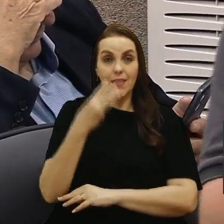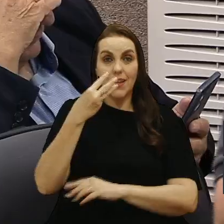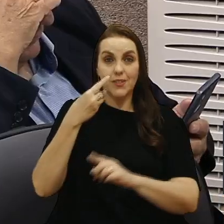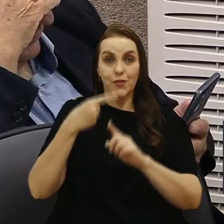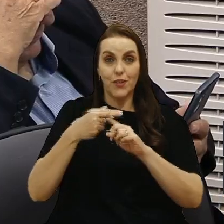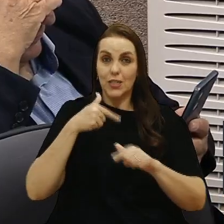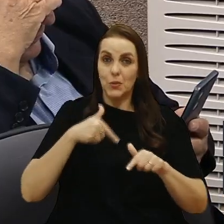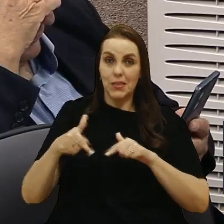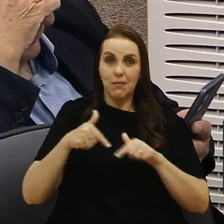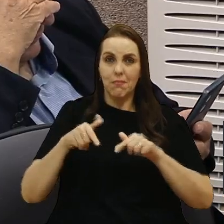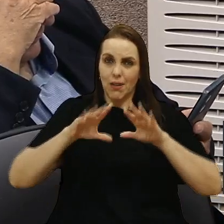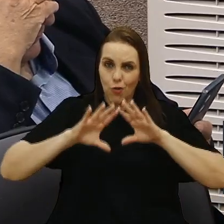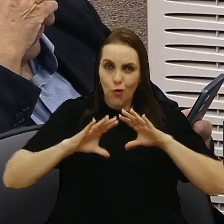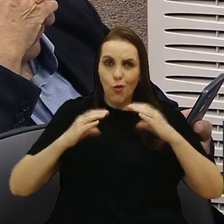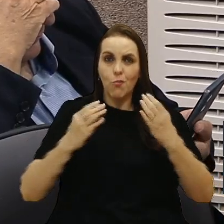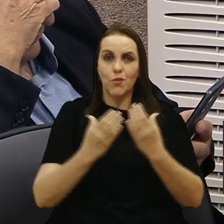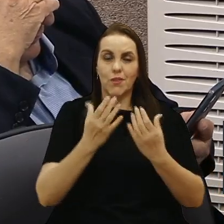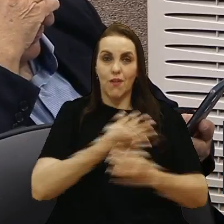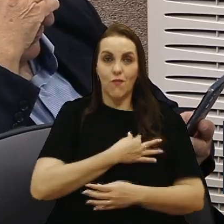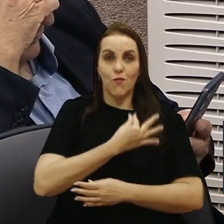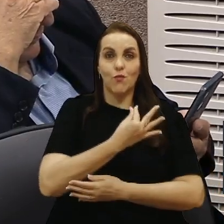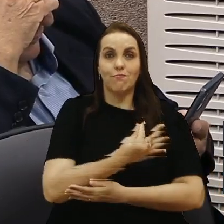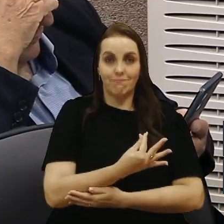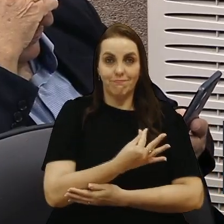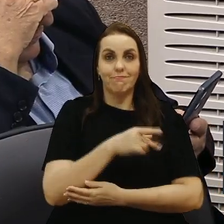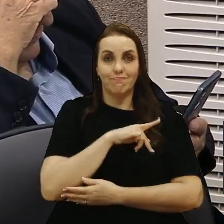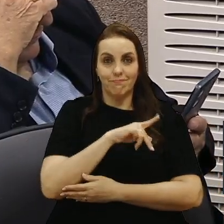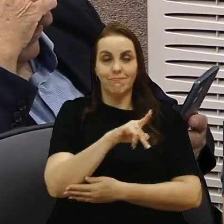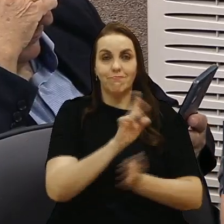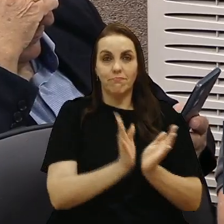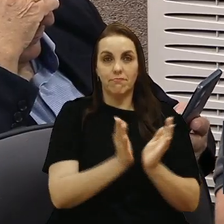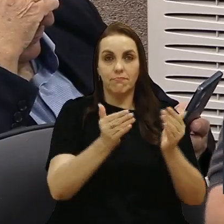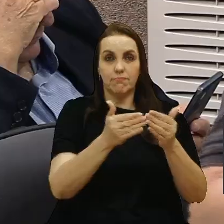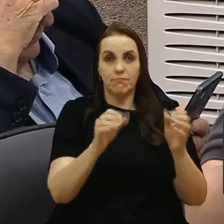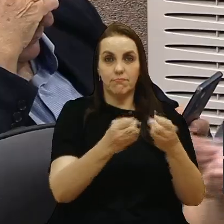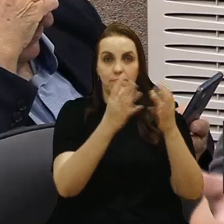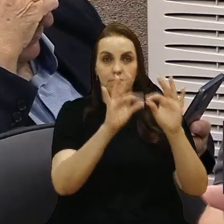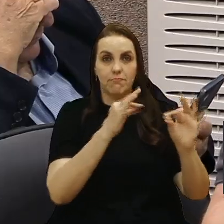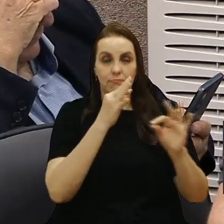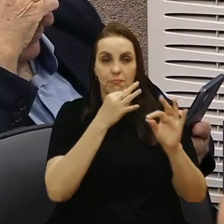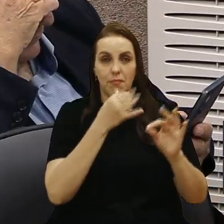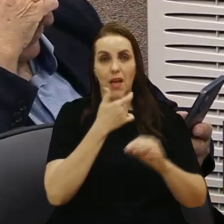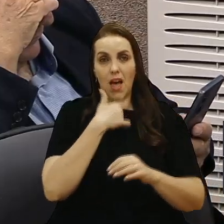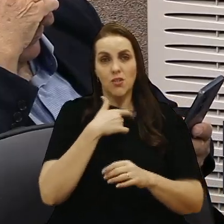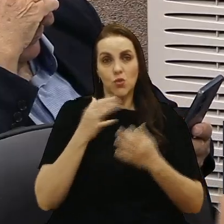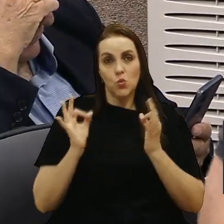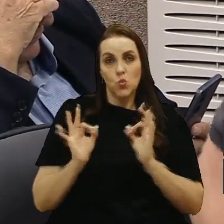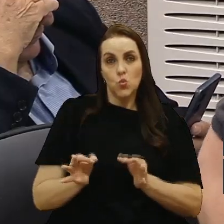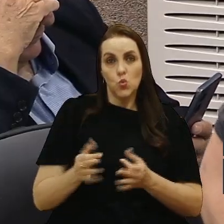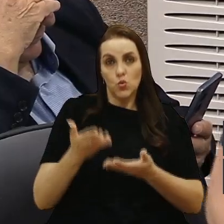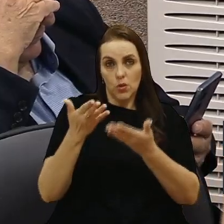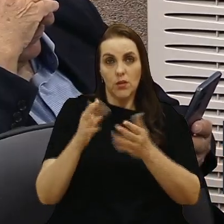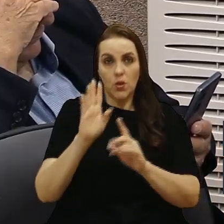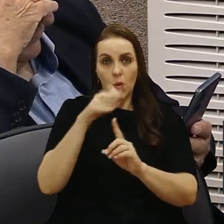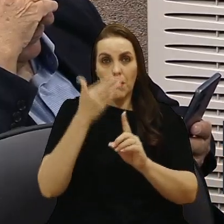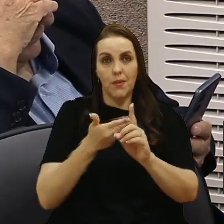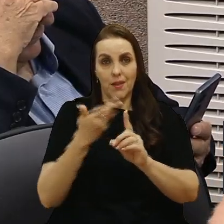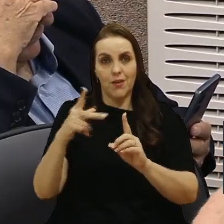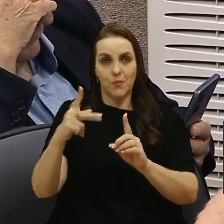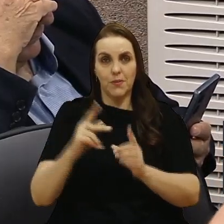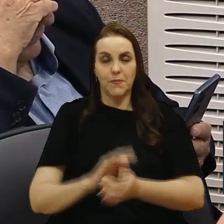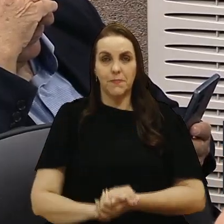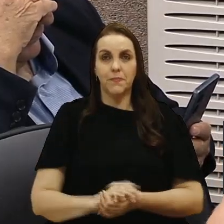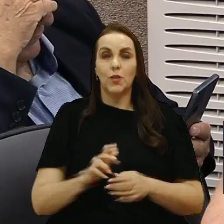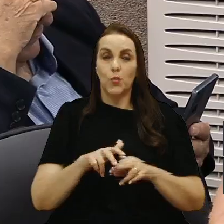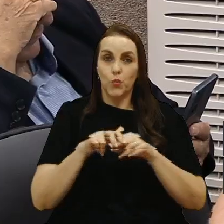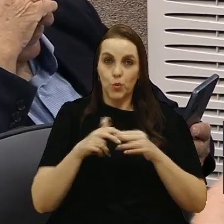trabalho comunitário, voluntário, como presidente da Comissão da Festa da Uva. Achei nada mais justo do que prestar essa homenagem a ele. Por isso,